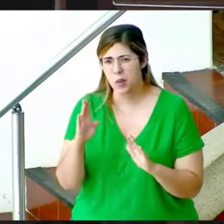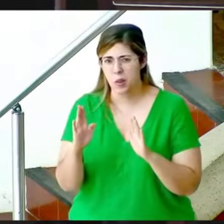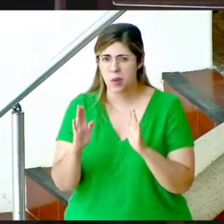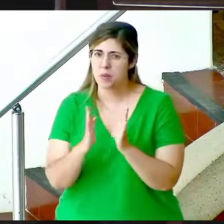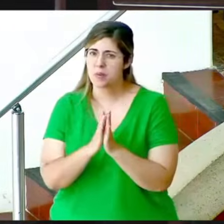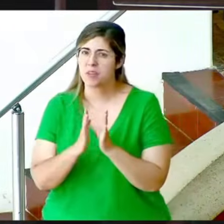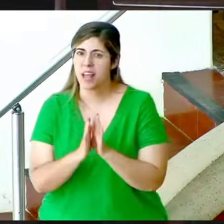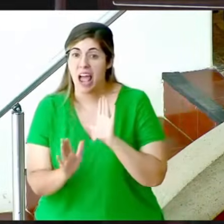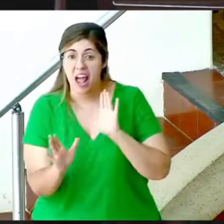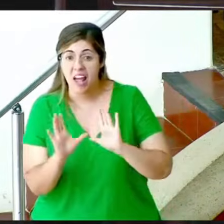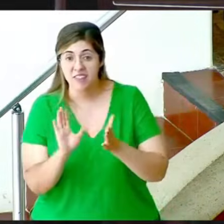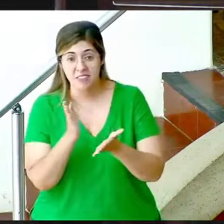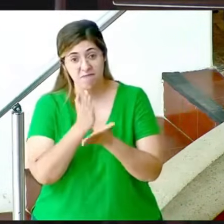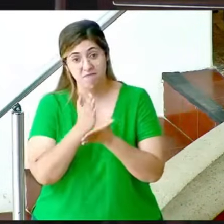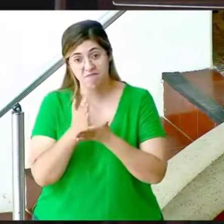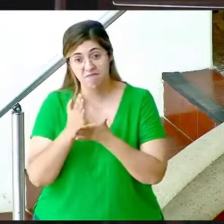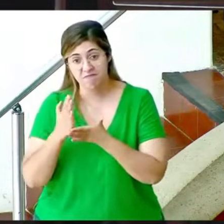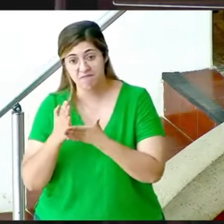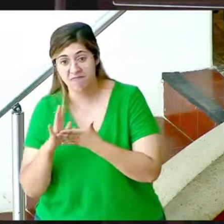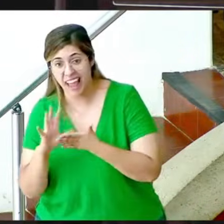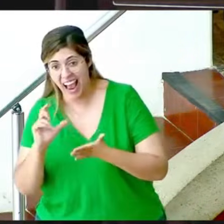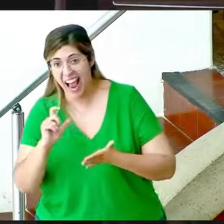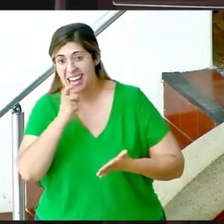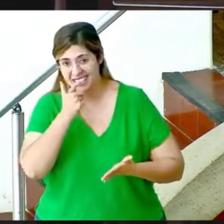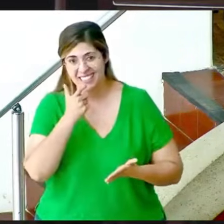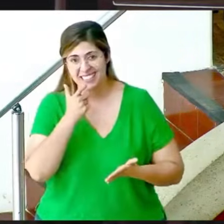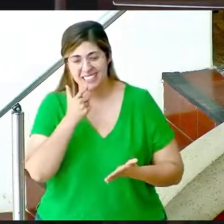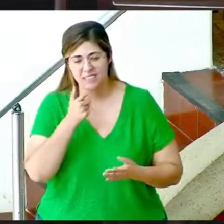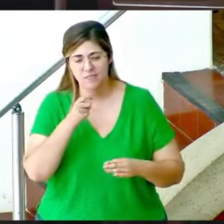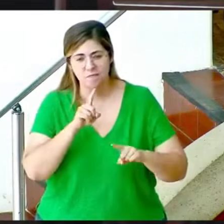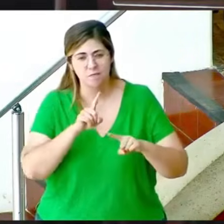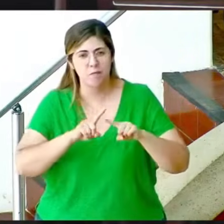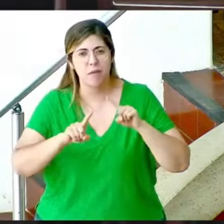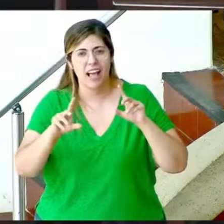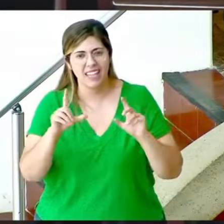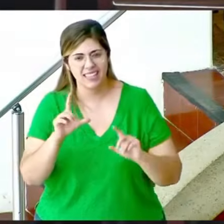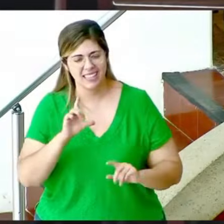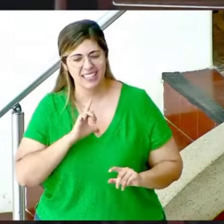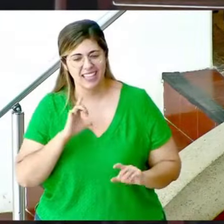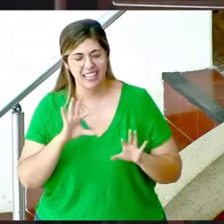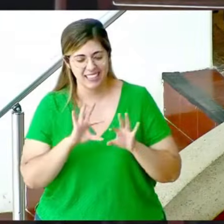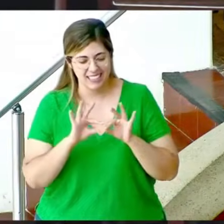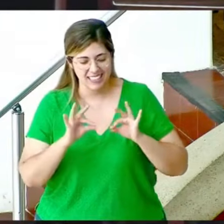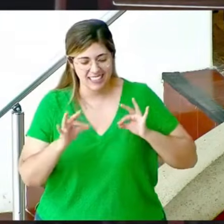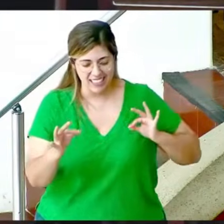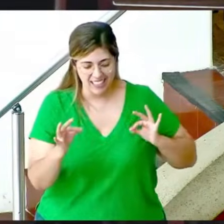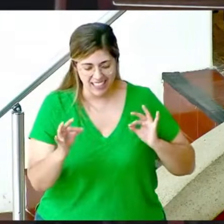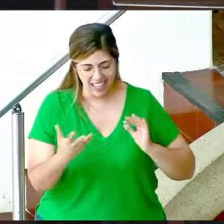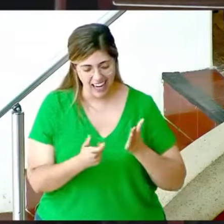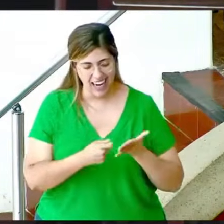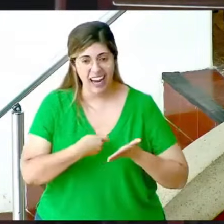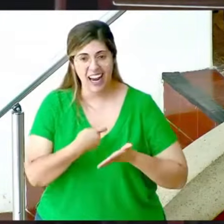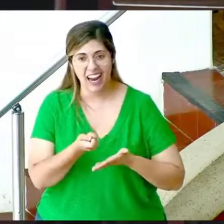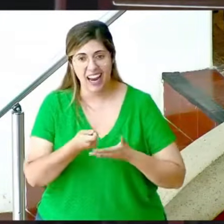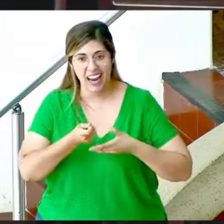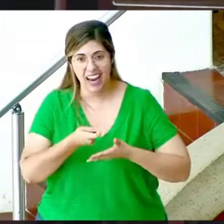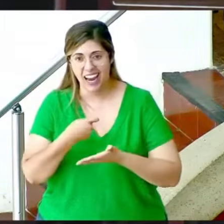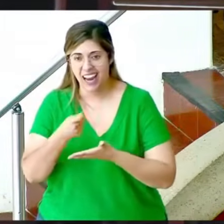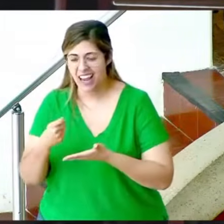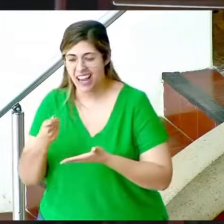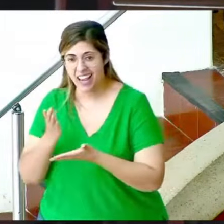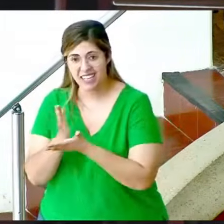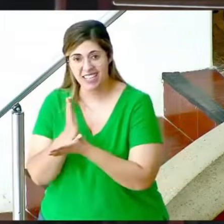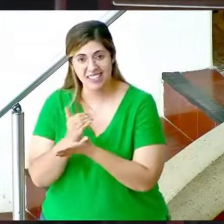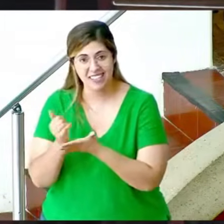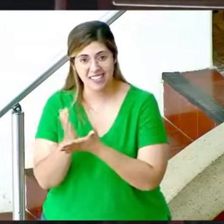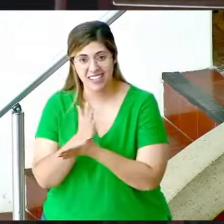chips, uma batatinha chips no final. Mas alguém abriu, teve barulhinho de alguém abrir alguma coisa para